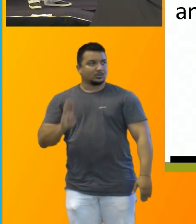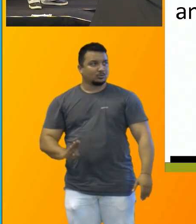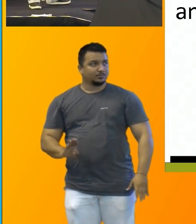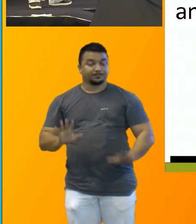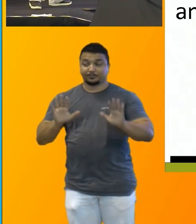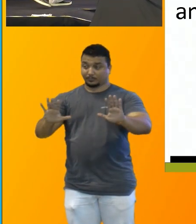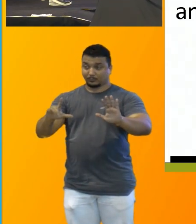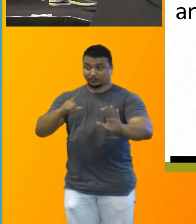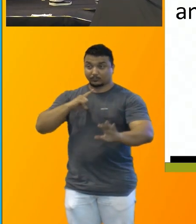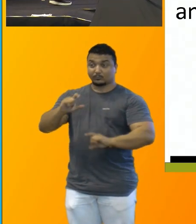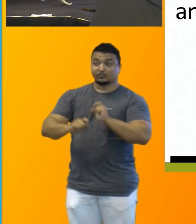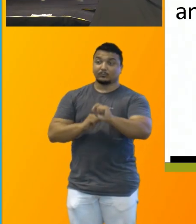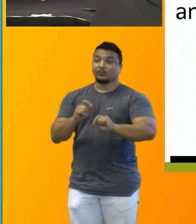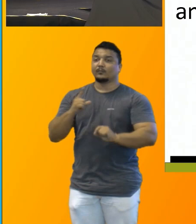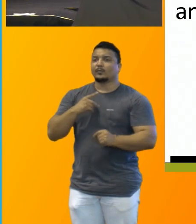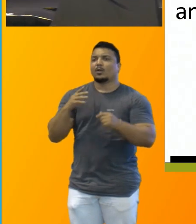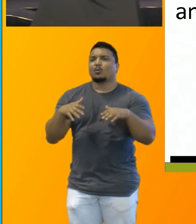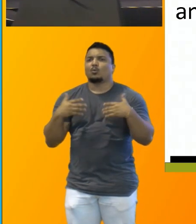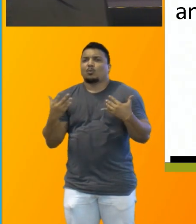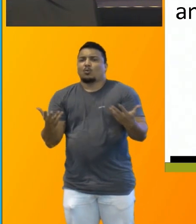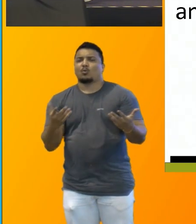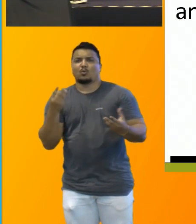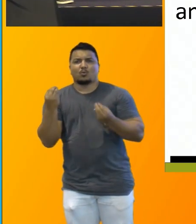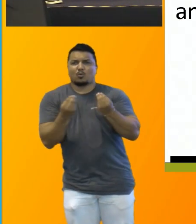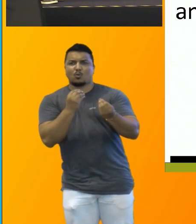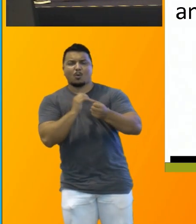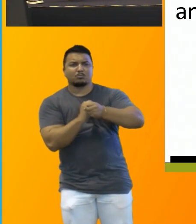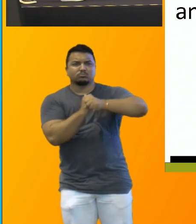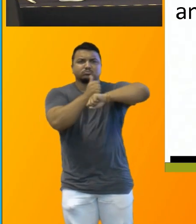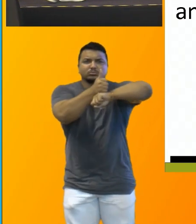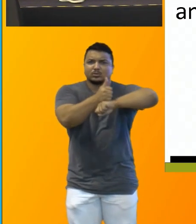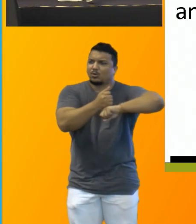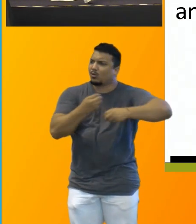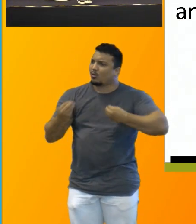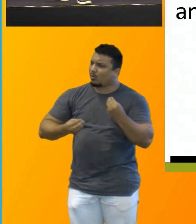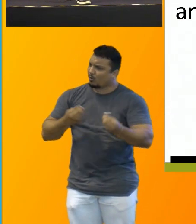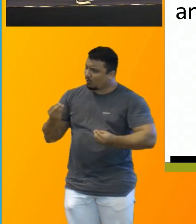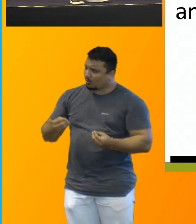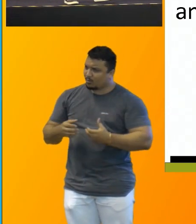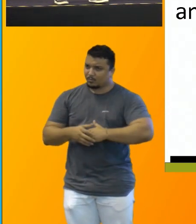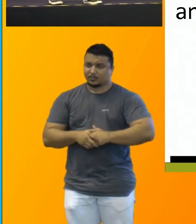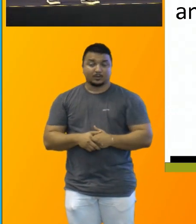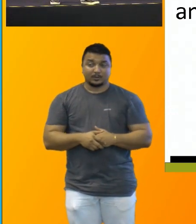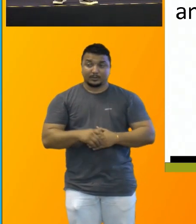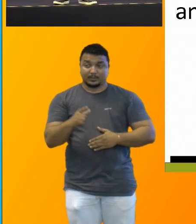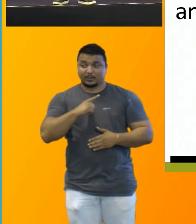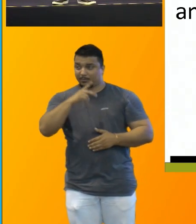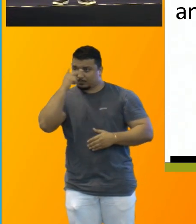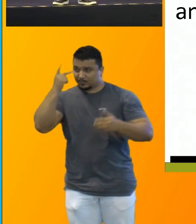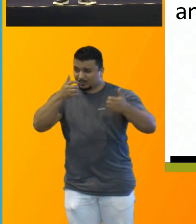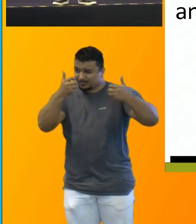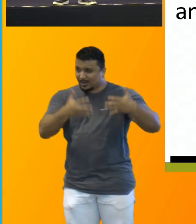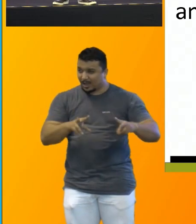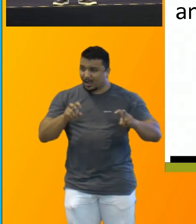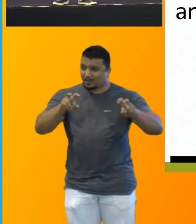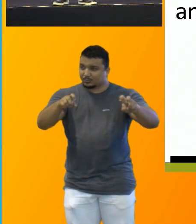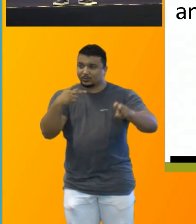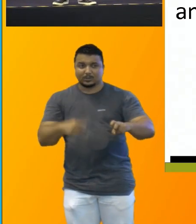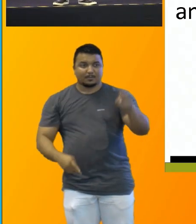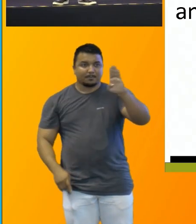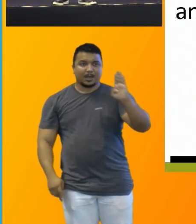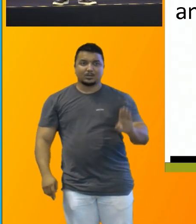a pergunta agora é, como foi que ele chegou ao poder? Algumas pessoas, quando falam sobre a história do